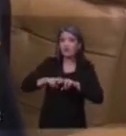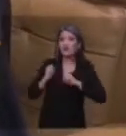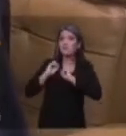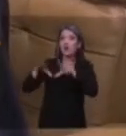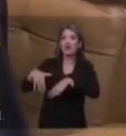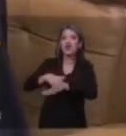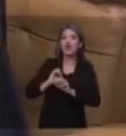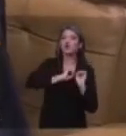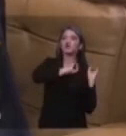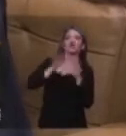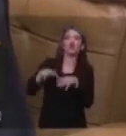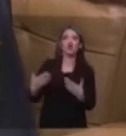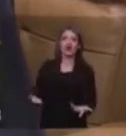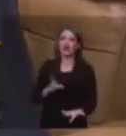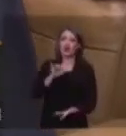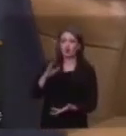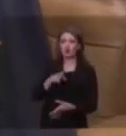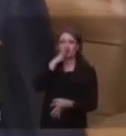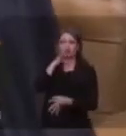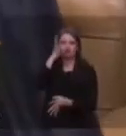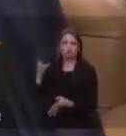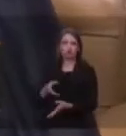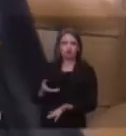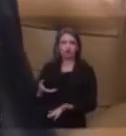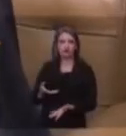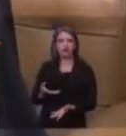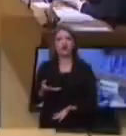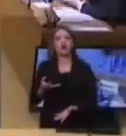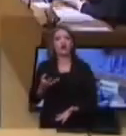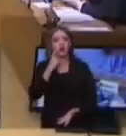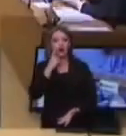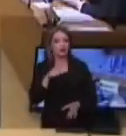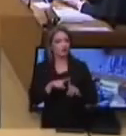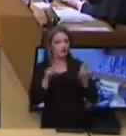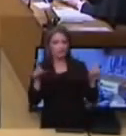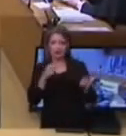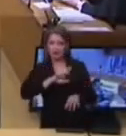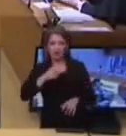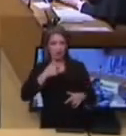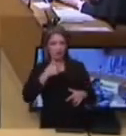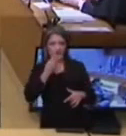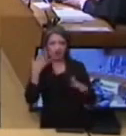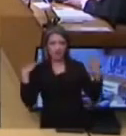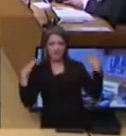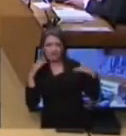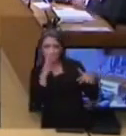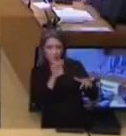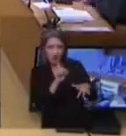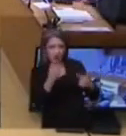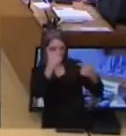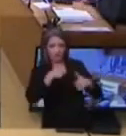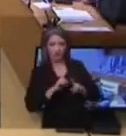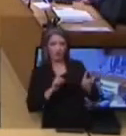mal, jogar suspeitas nas costas do governo por um golpe contra o próprio governo. Não faz nenhum